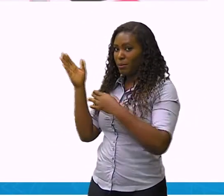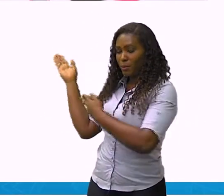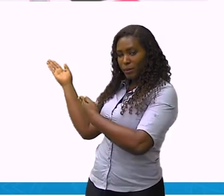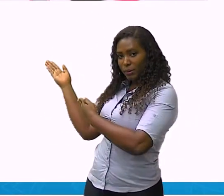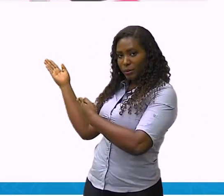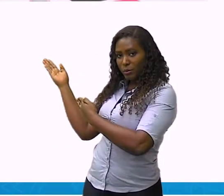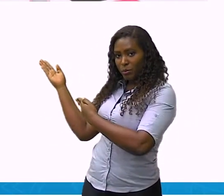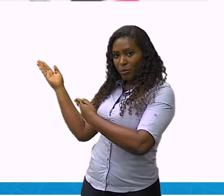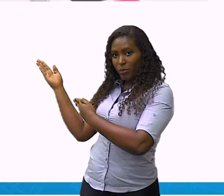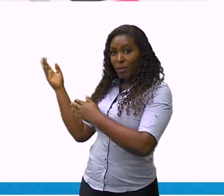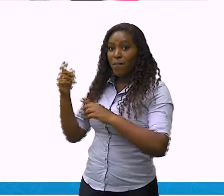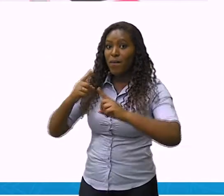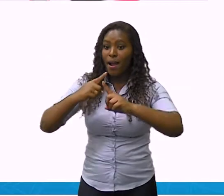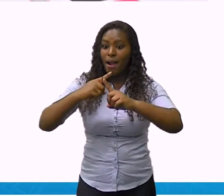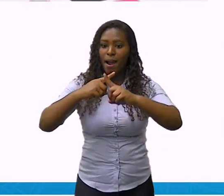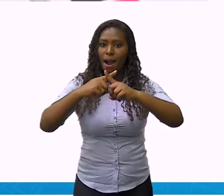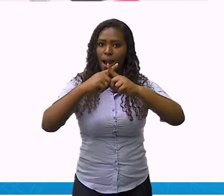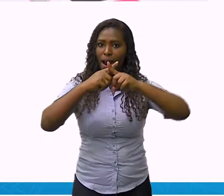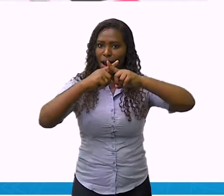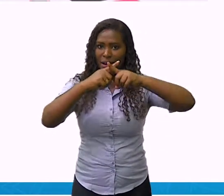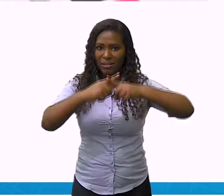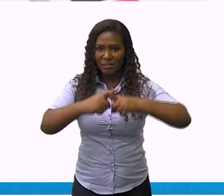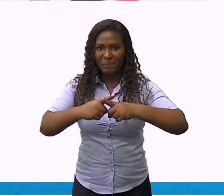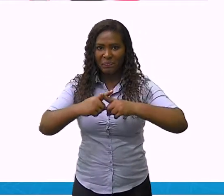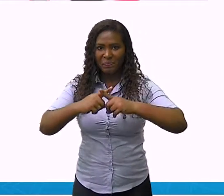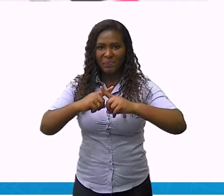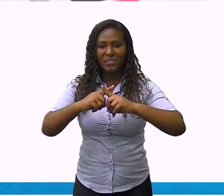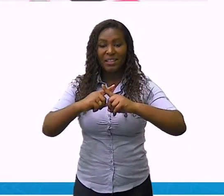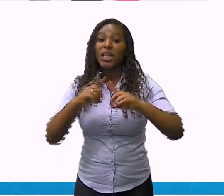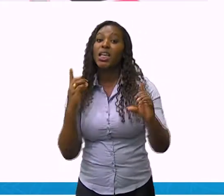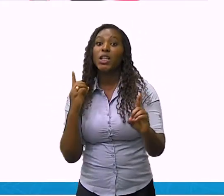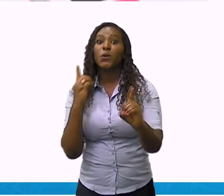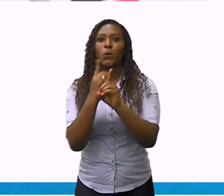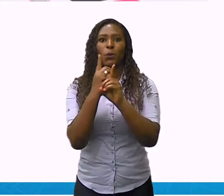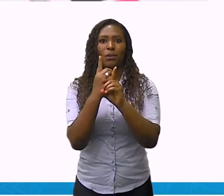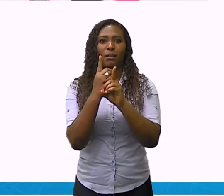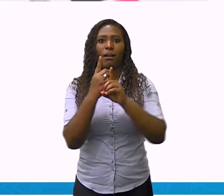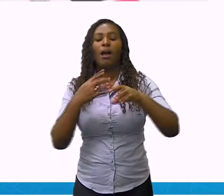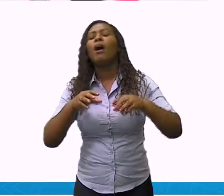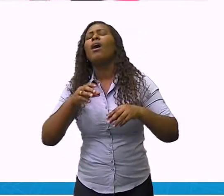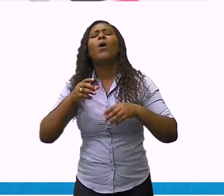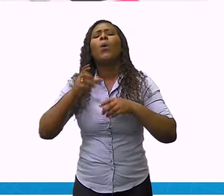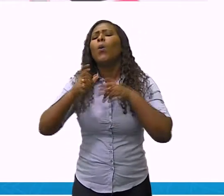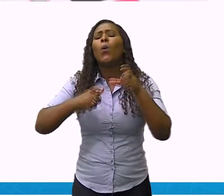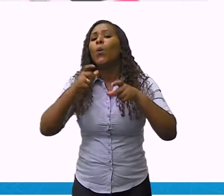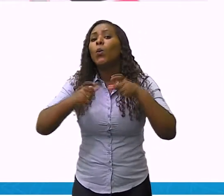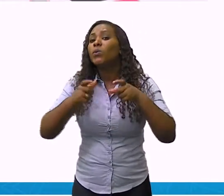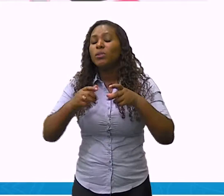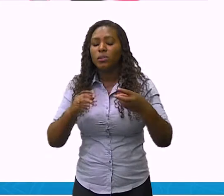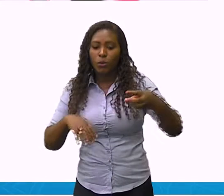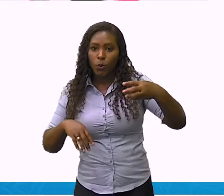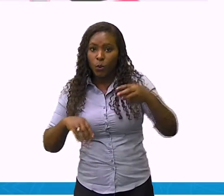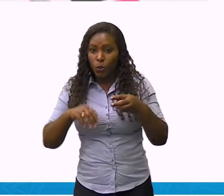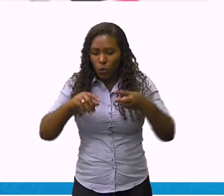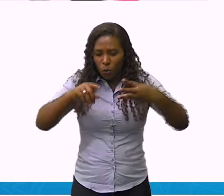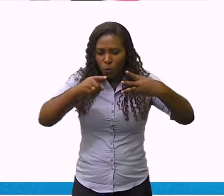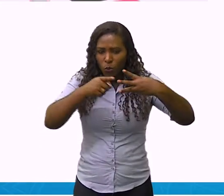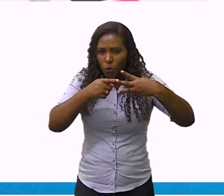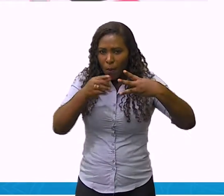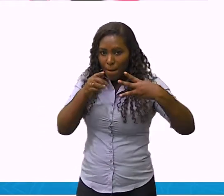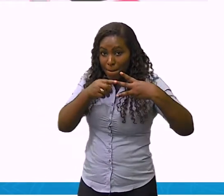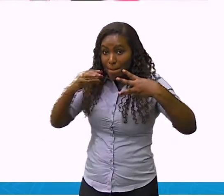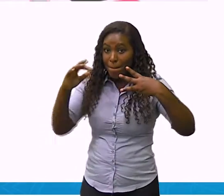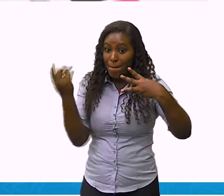elas vão se cruzar, elas vão se encontrar justamente no ponto médio de cada diagonal. Então,